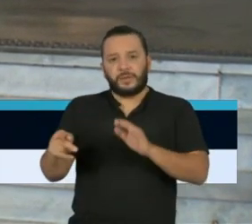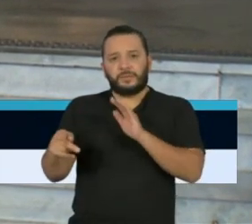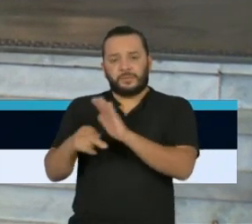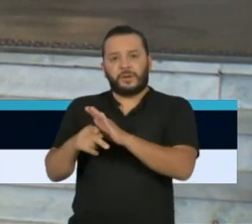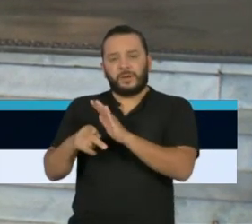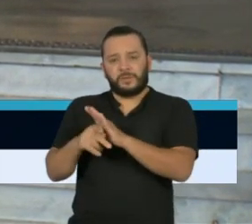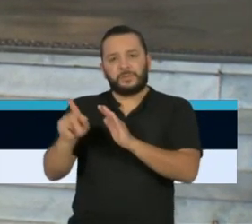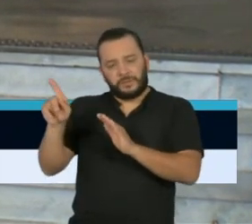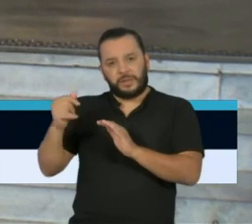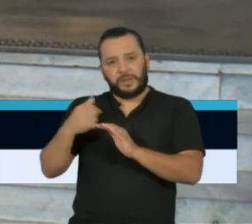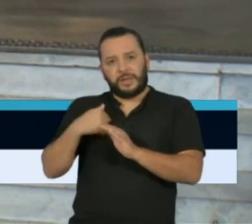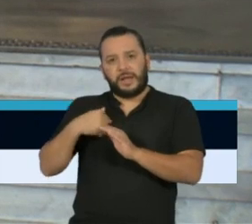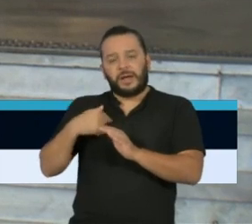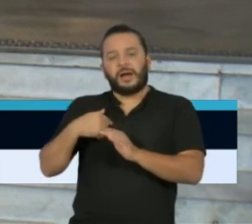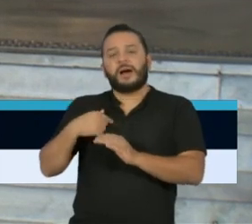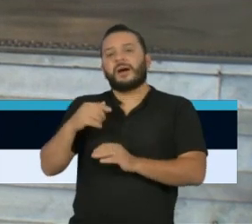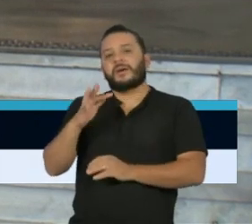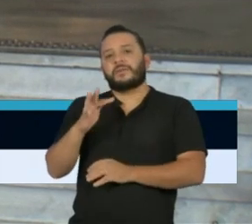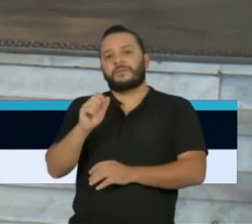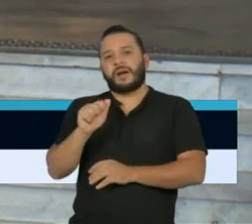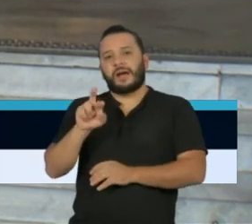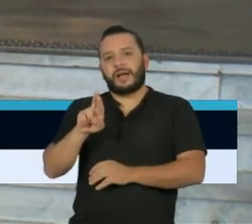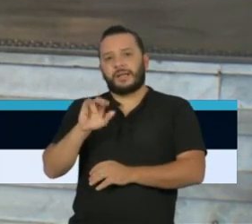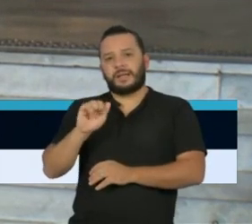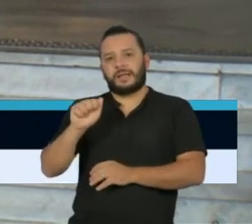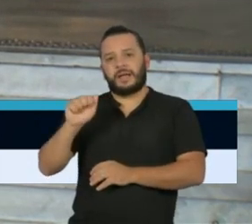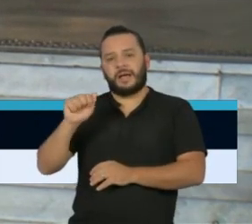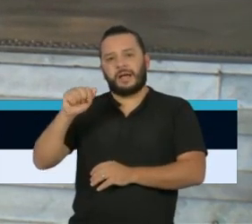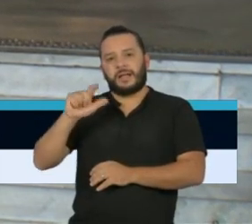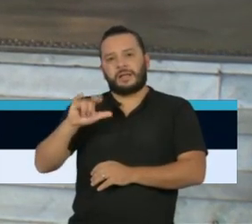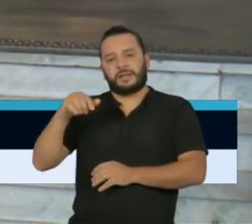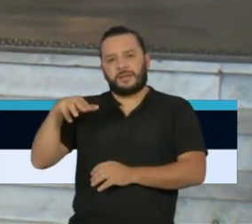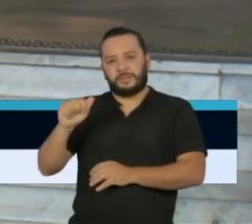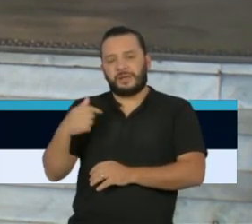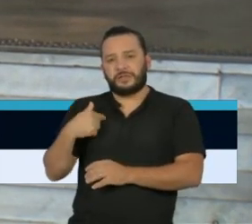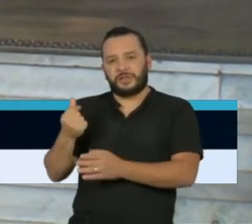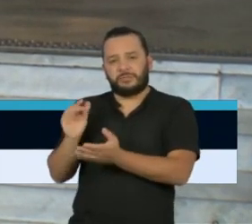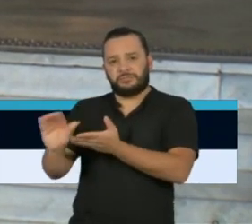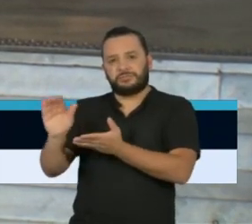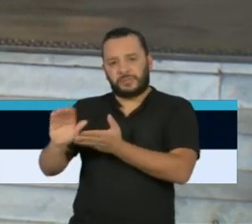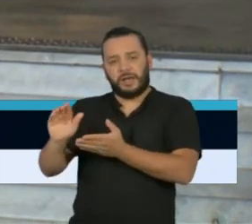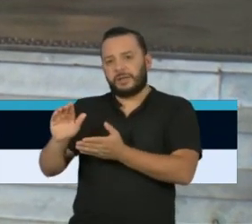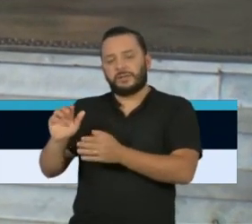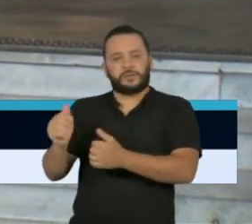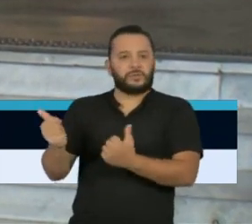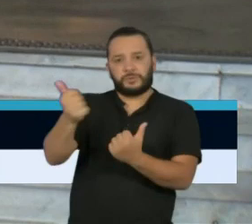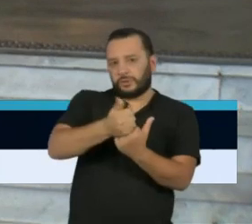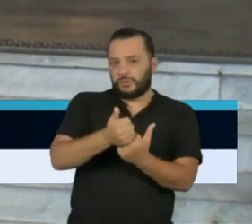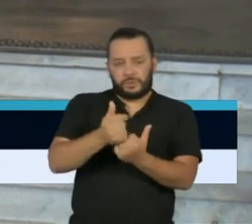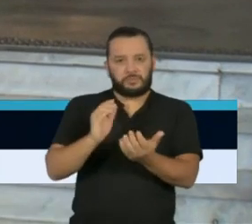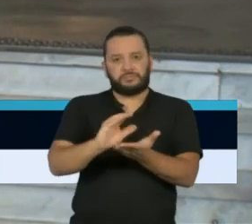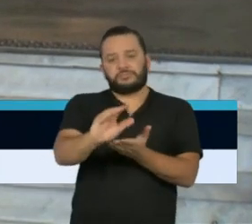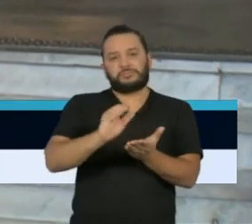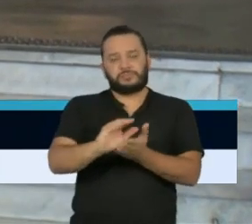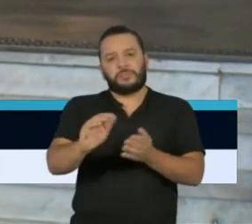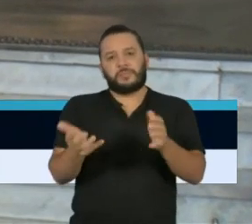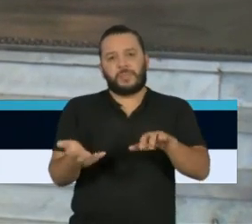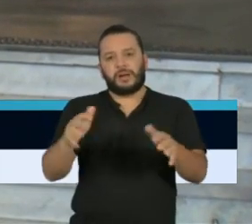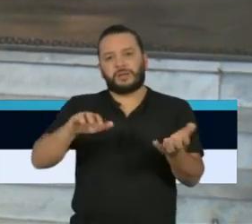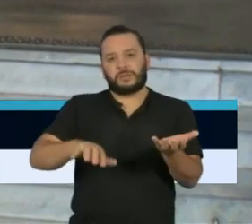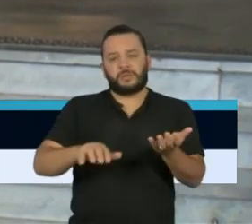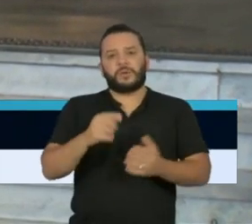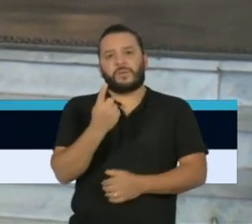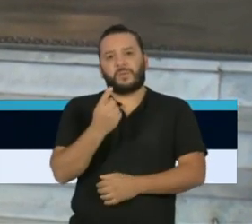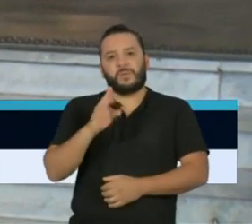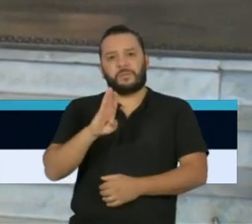Faria Lima em Paraisópolis. Nós estamos falando de um recurso de R$1 bilhão que seria